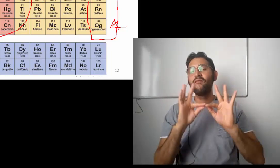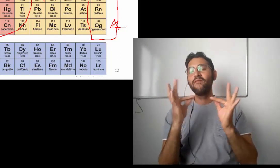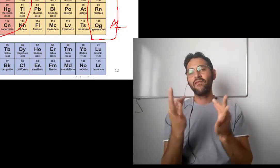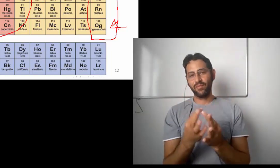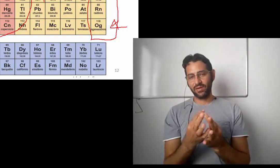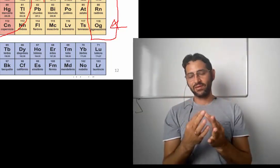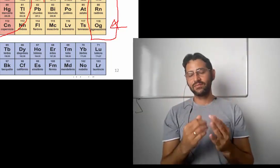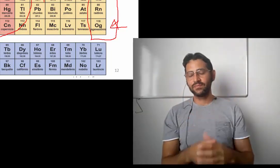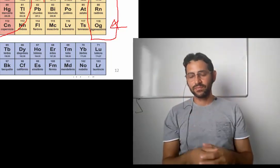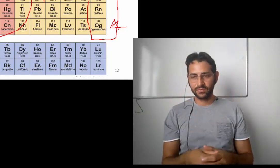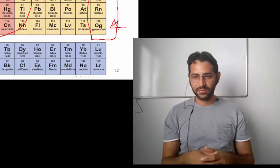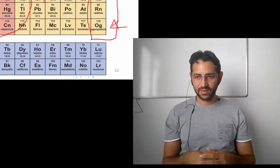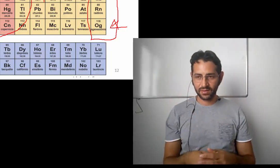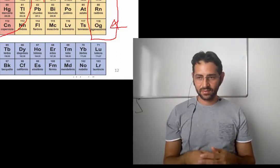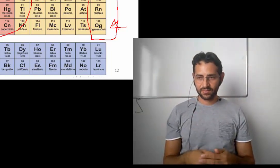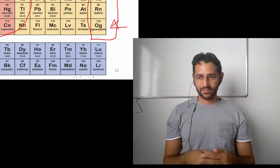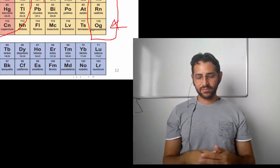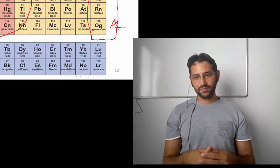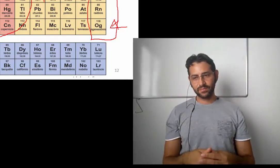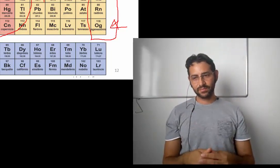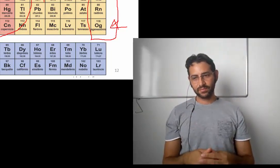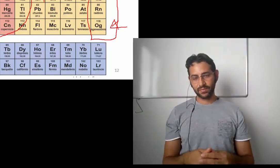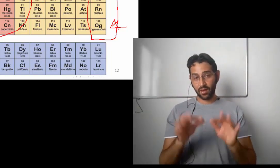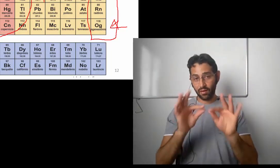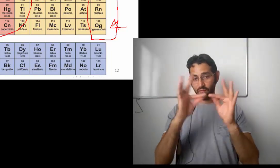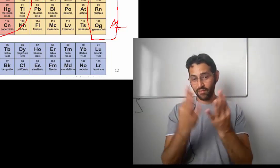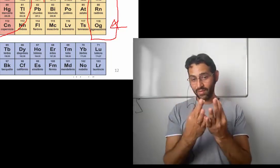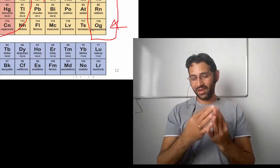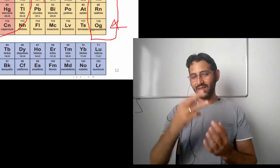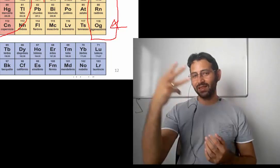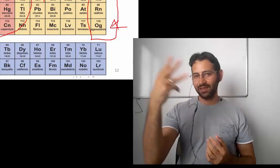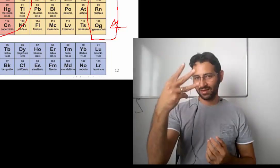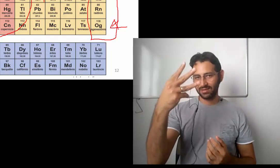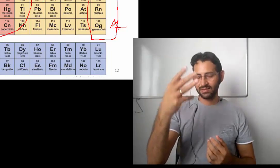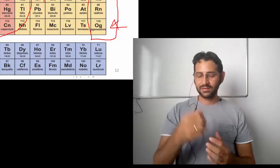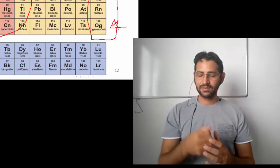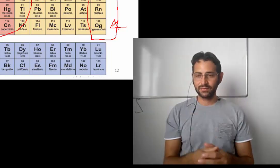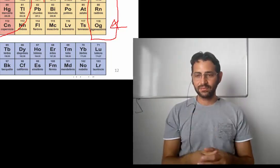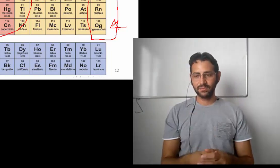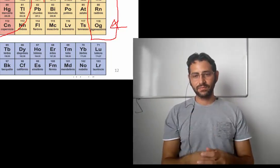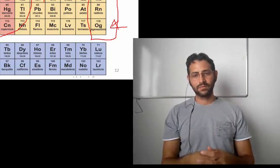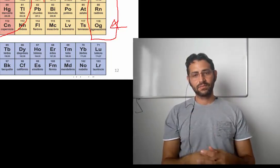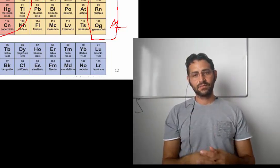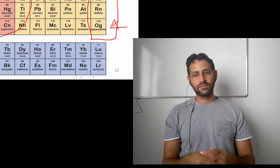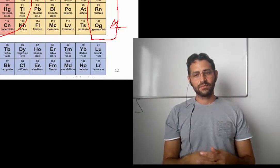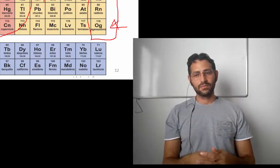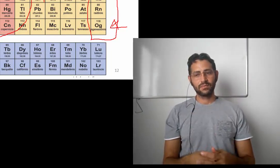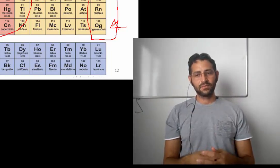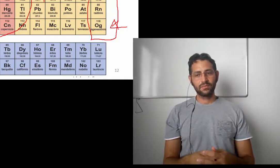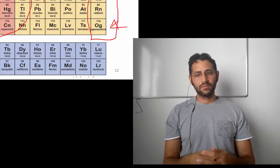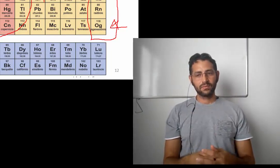grupo que tem o escândio, o ítrio, e aí começa lantanídeos e actinídeos. Esse grupo bem aqui.